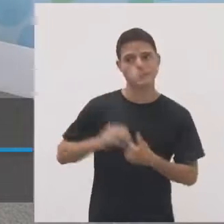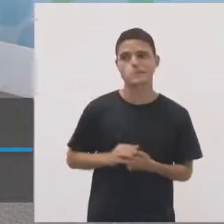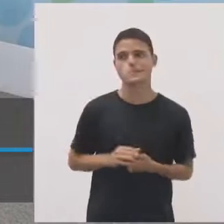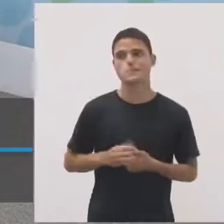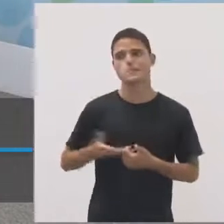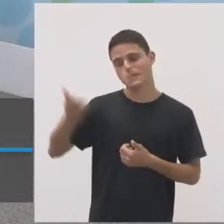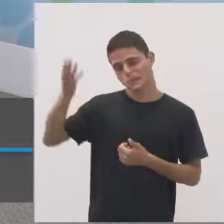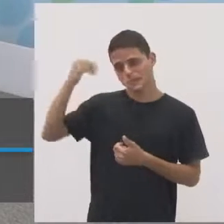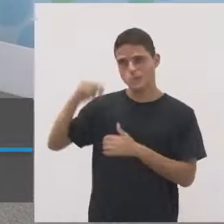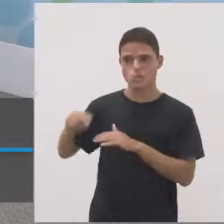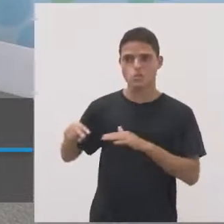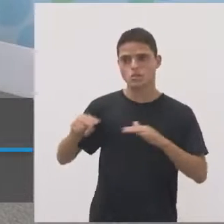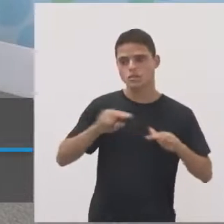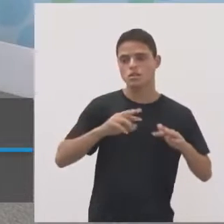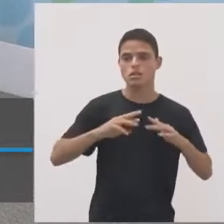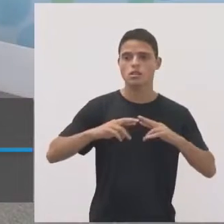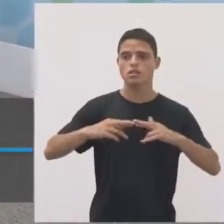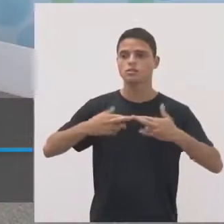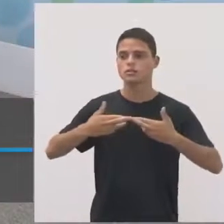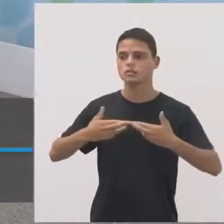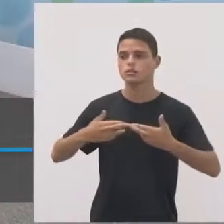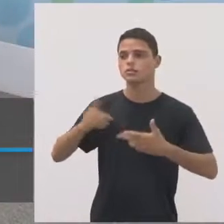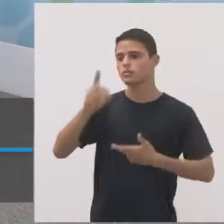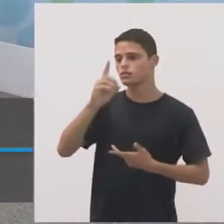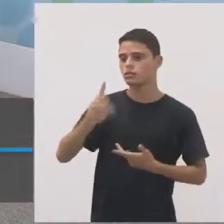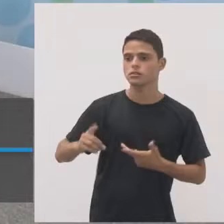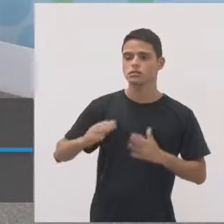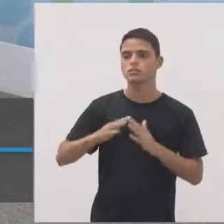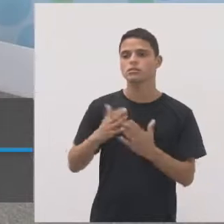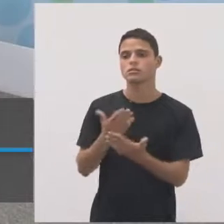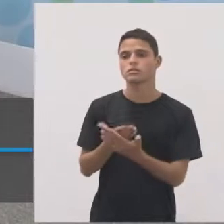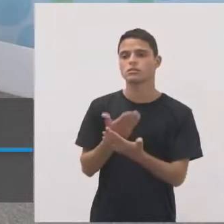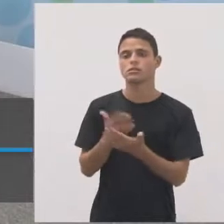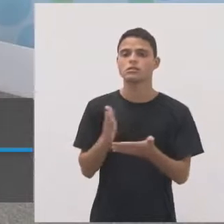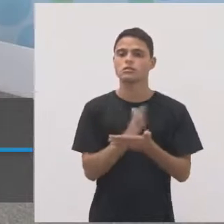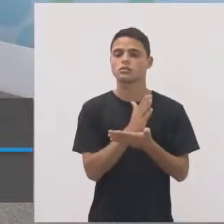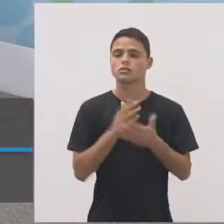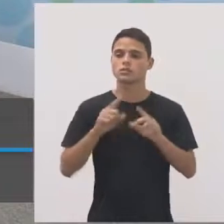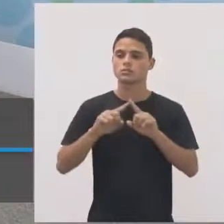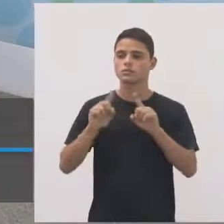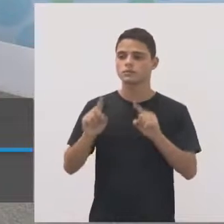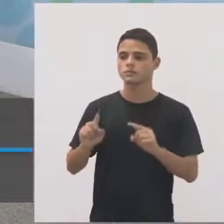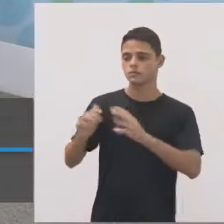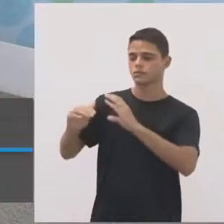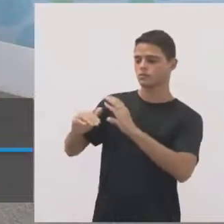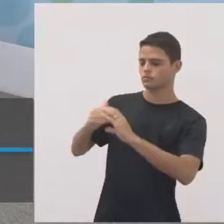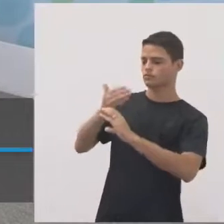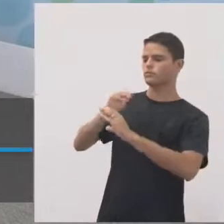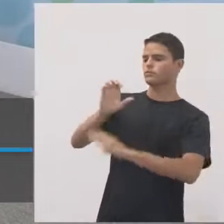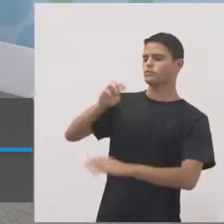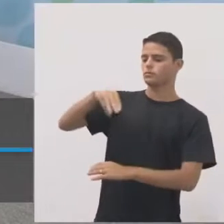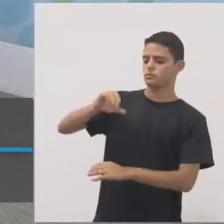passada, a rede, né, os diretores de escolas, alguns servidores receberam um e-mail